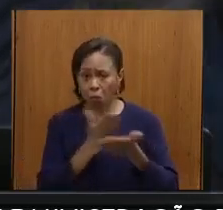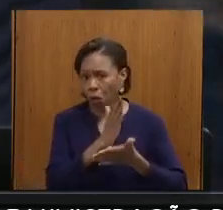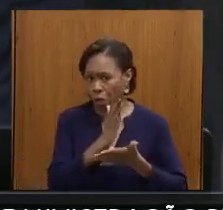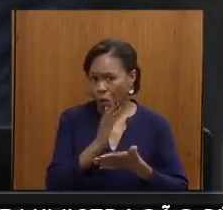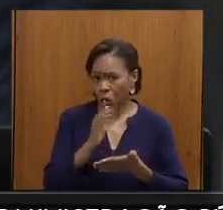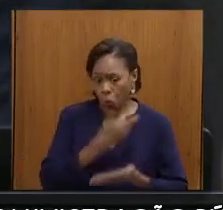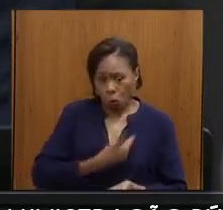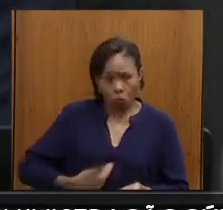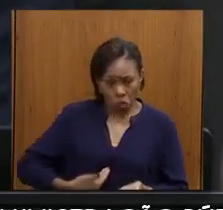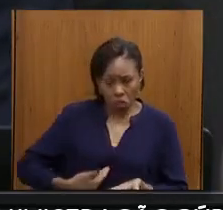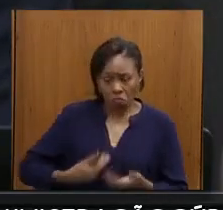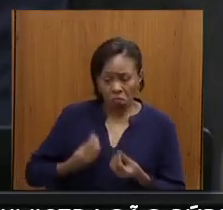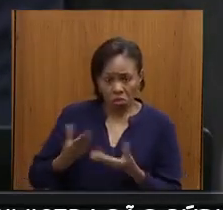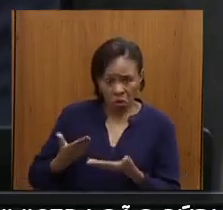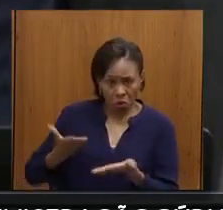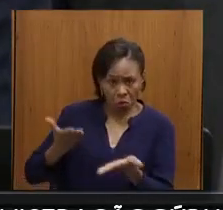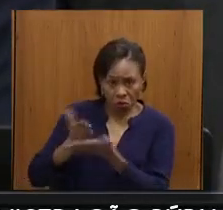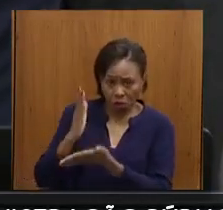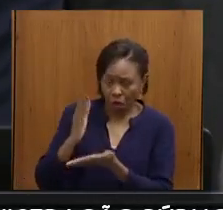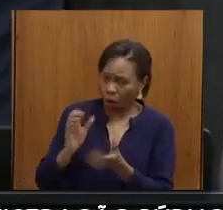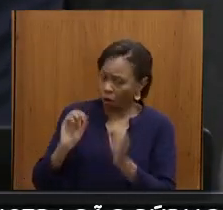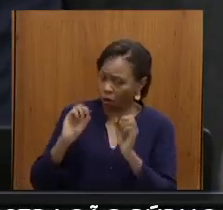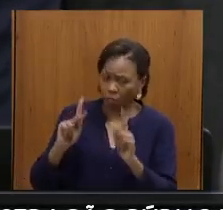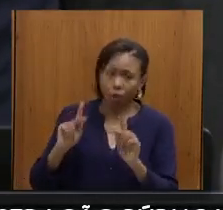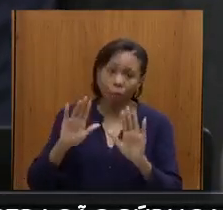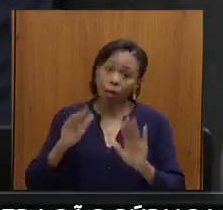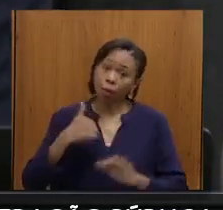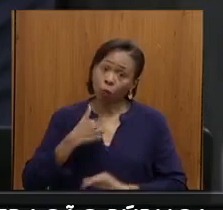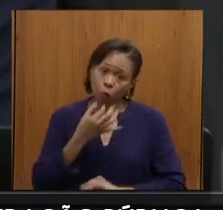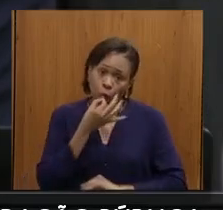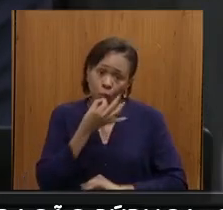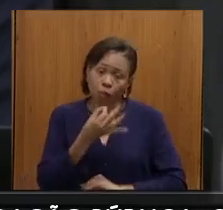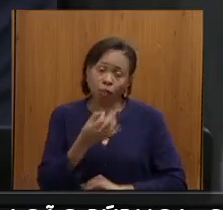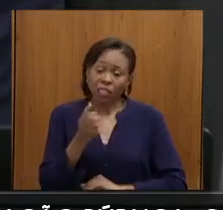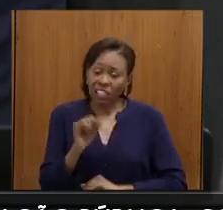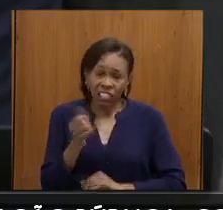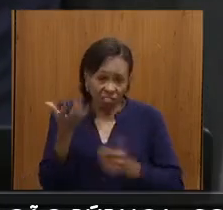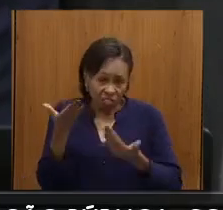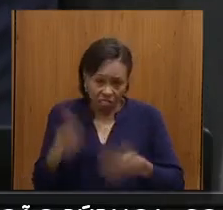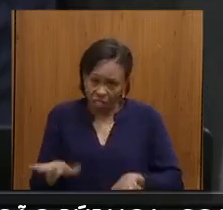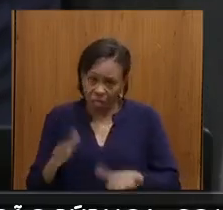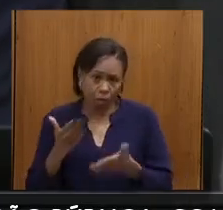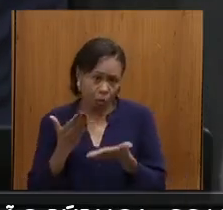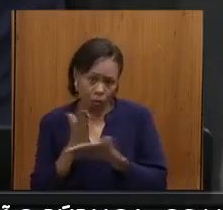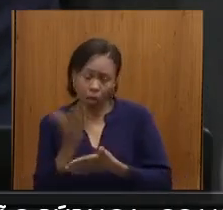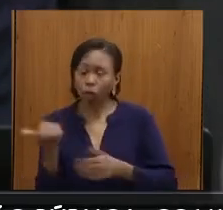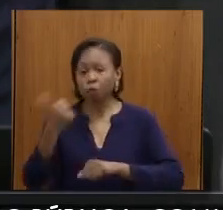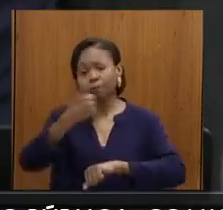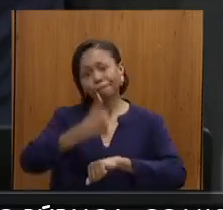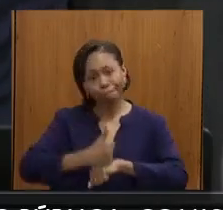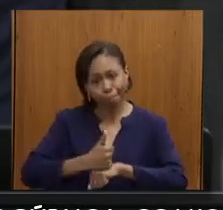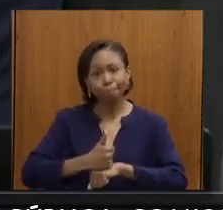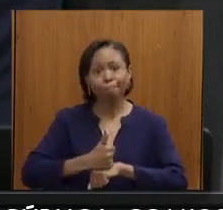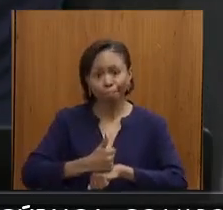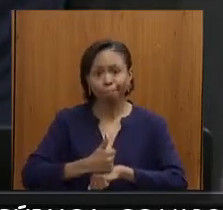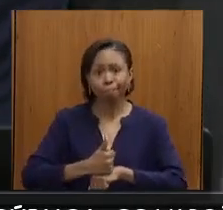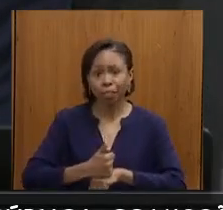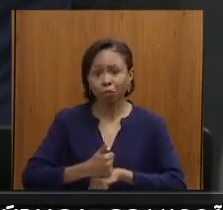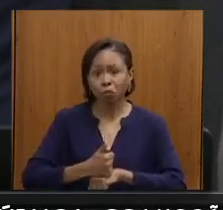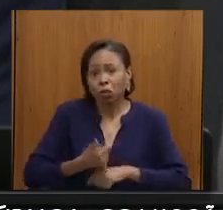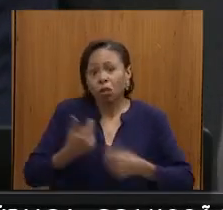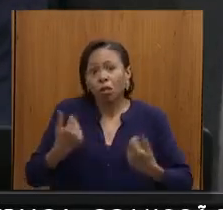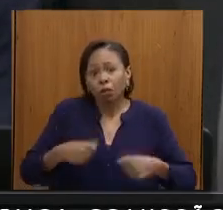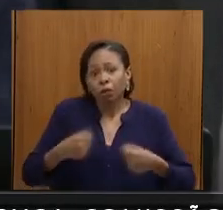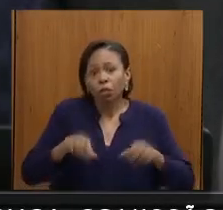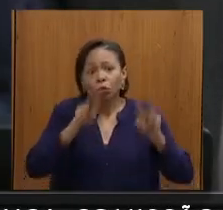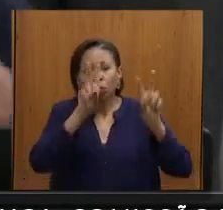mas se não quiser, que a minha opinião fazia um substitutivo integral, que evidentemente tem que contemplar os